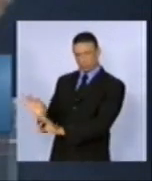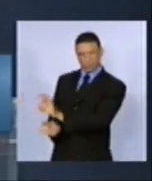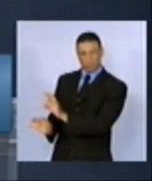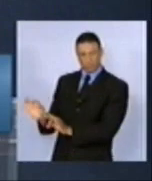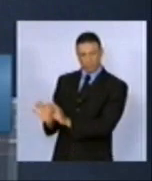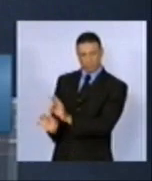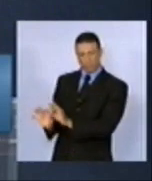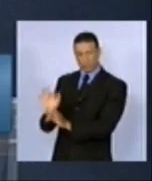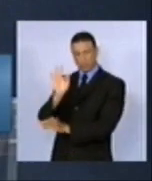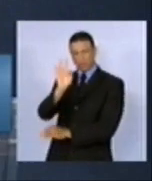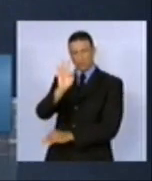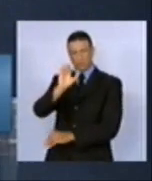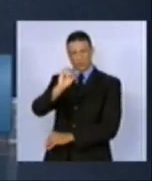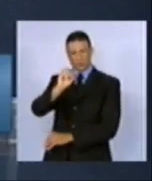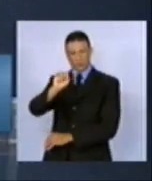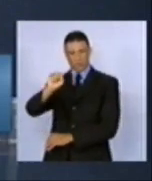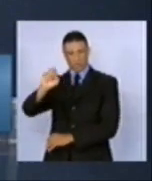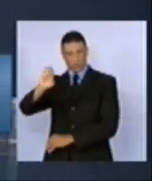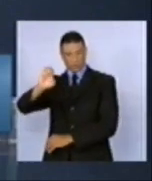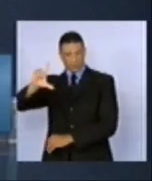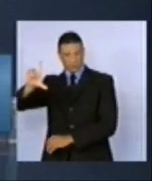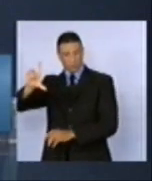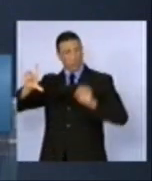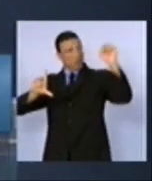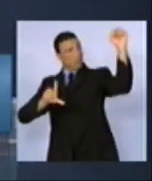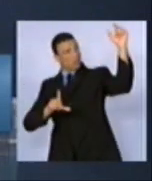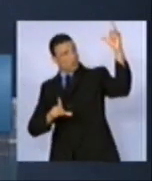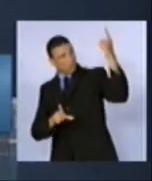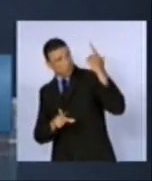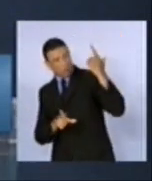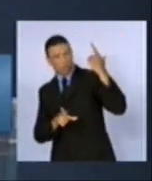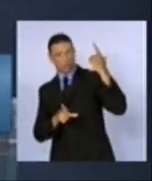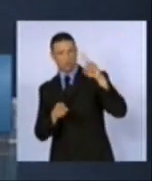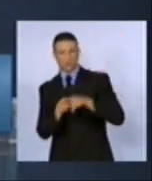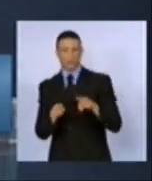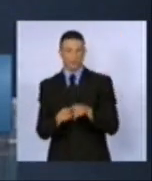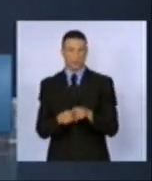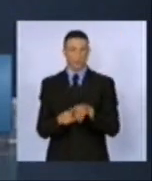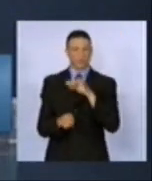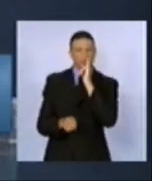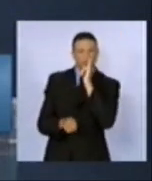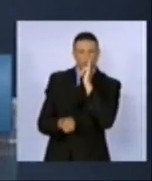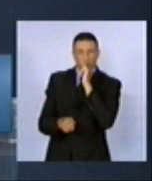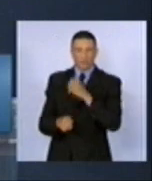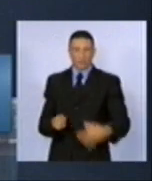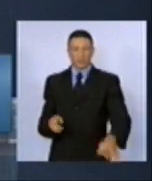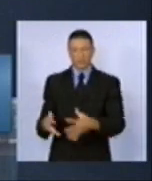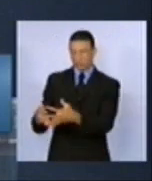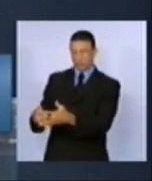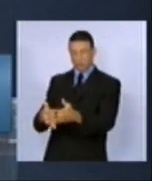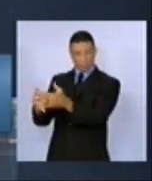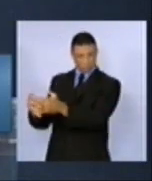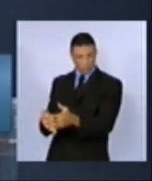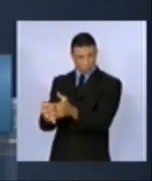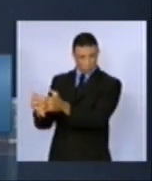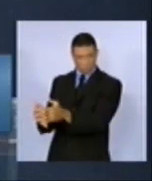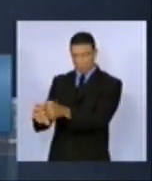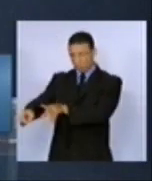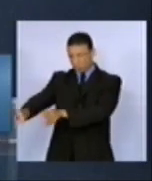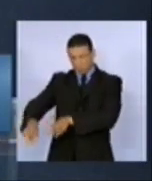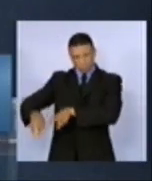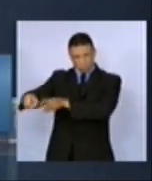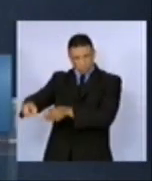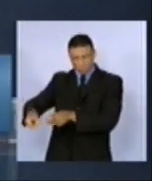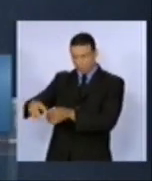só energia solar aí você tem por ol Diel para puxar trator para puxar o arados etc